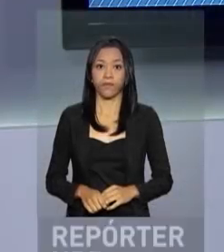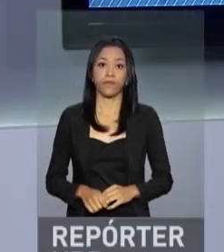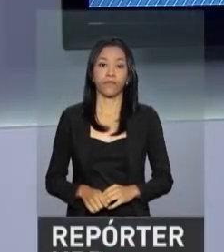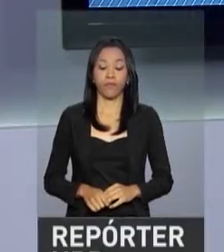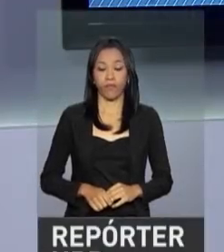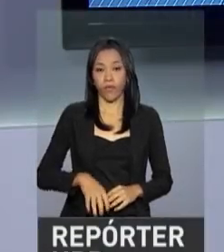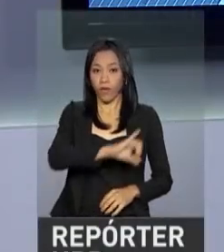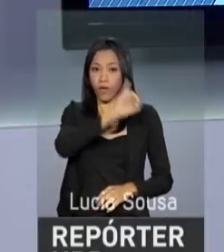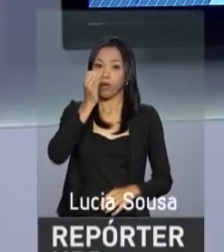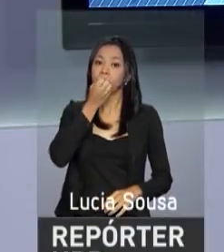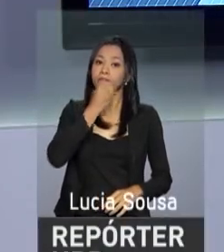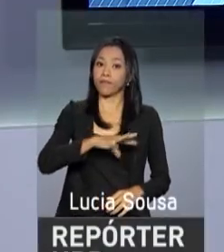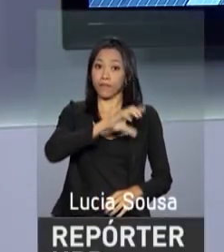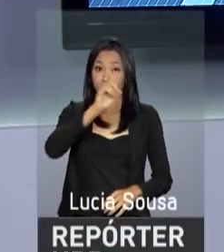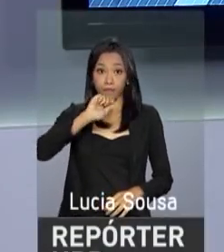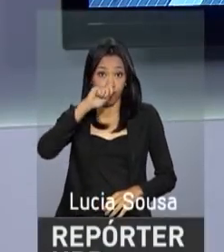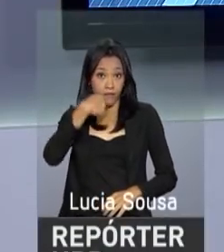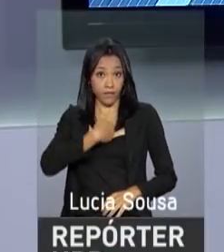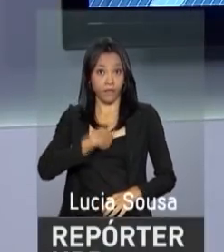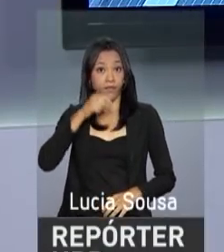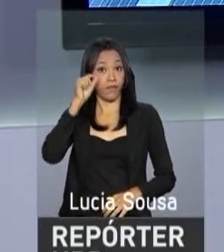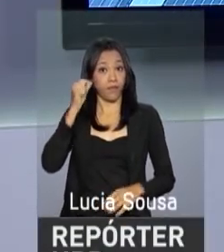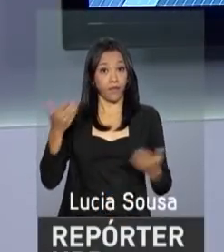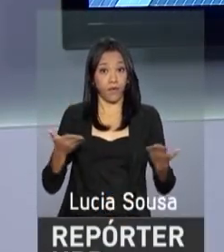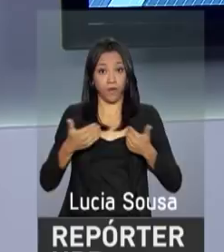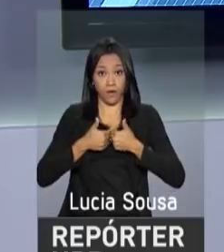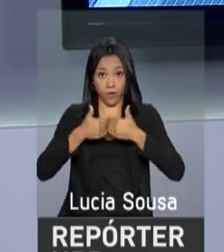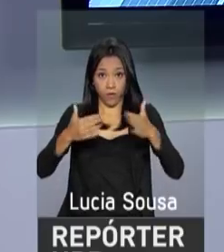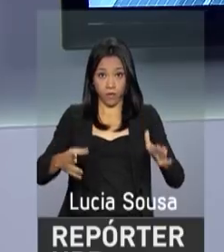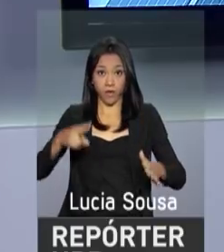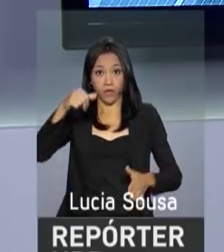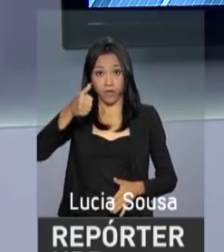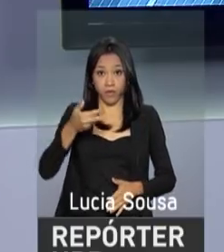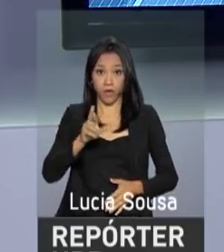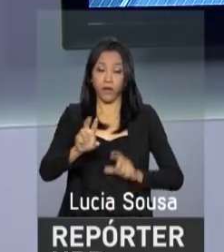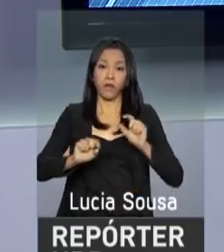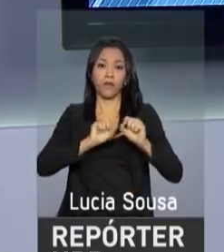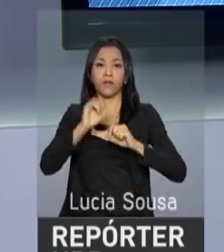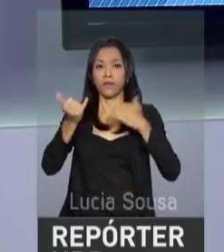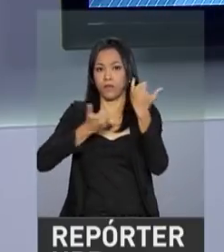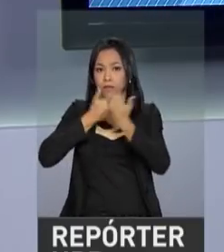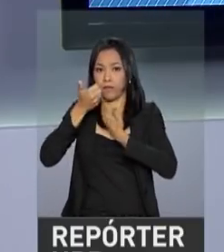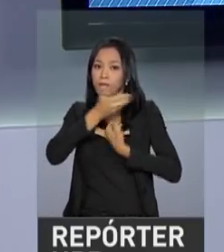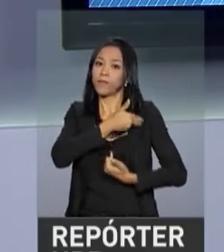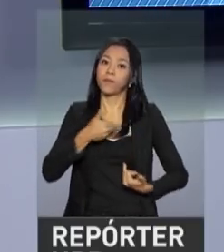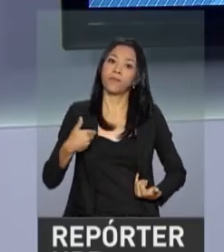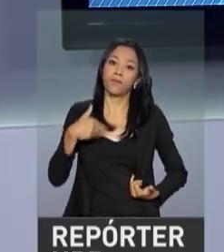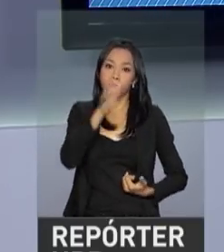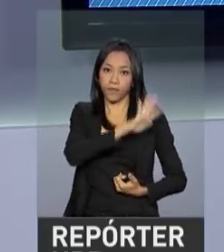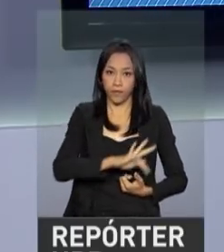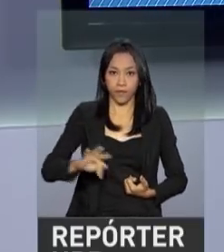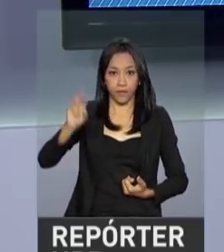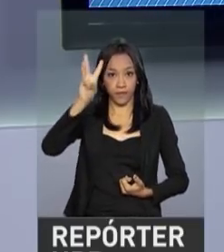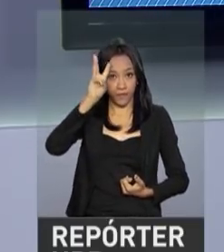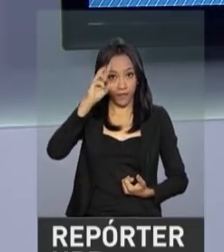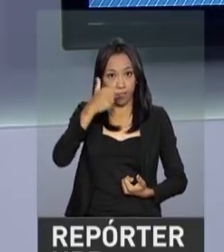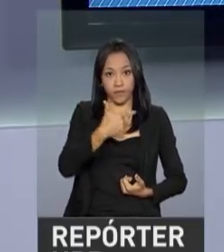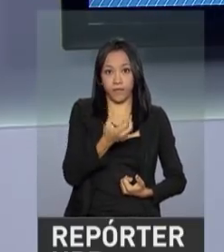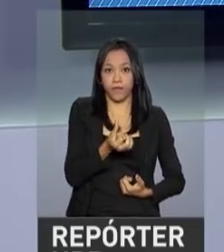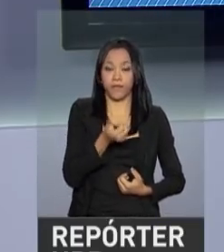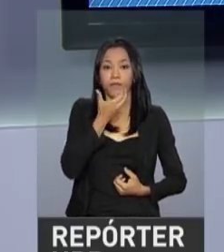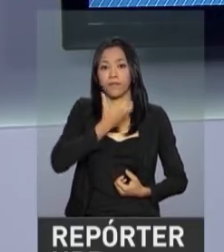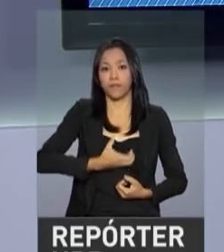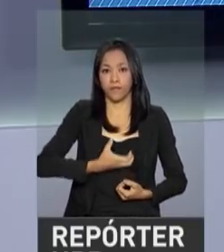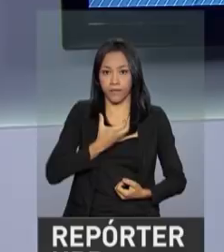olá bom dia sou carolina becker e começa agora o repórter nbr com as notícias do governo federal desta terça-feira